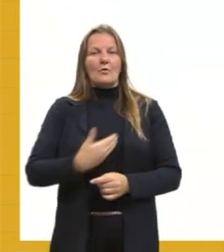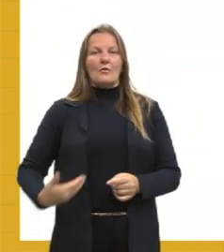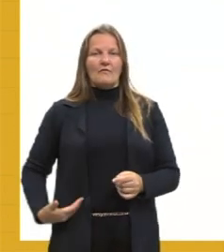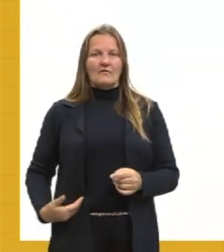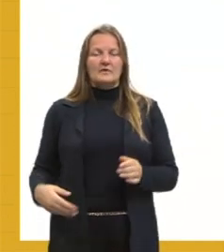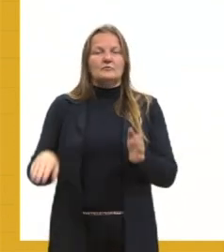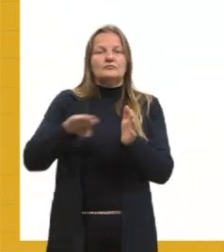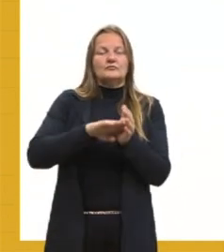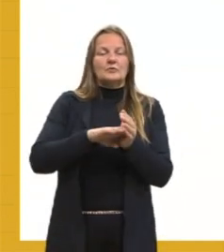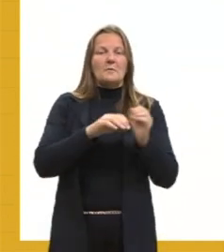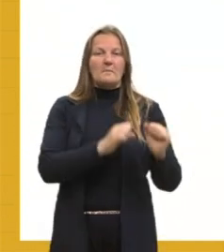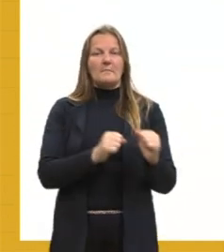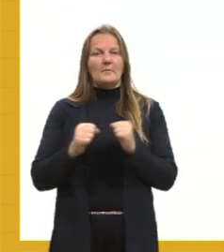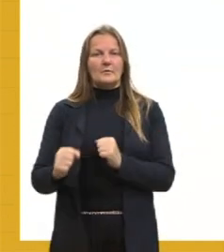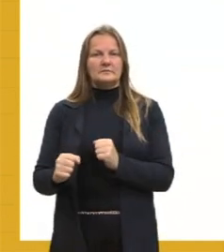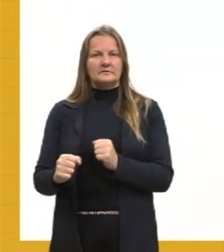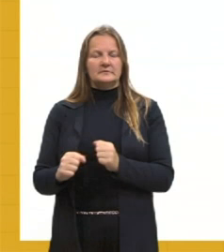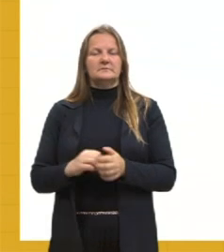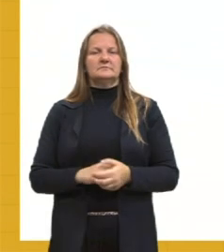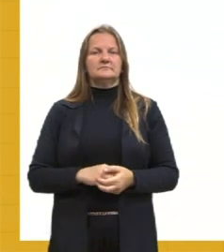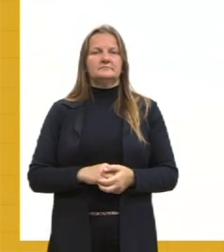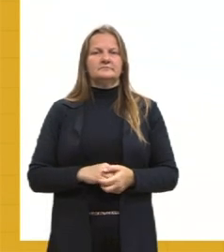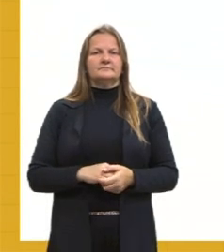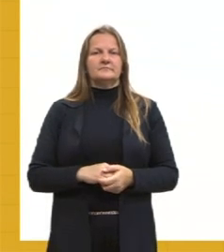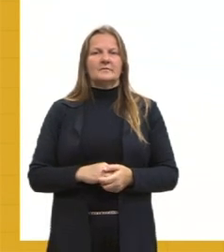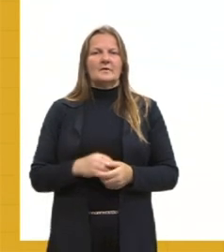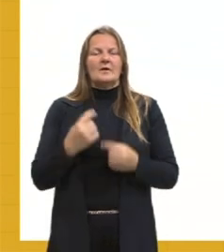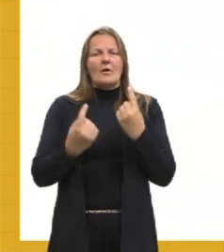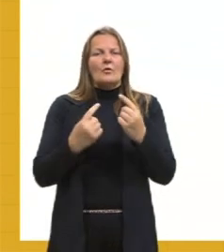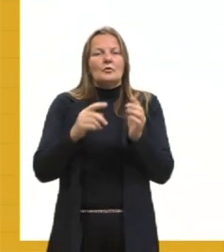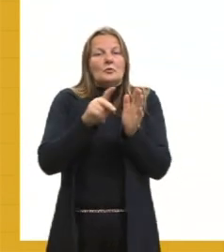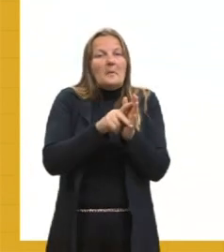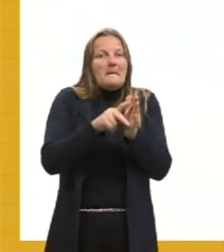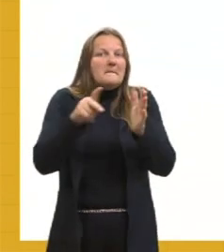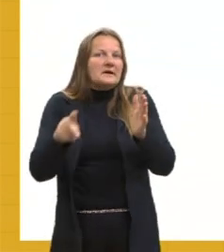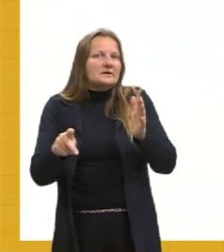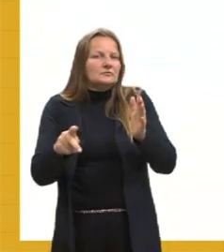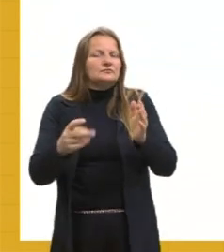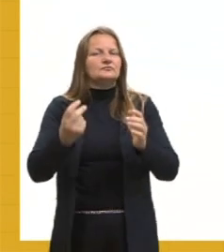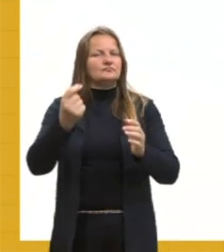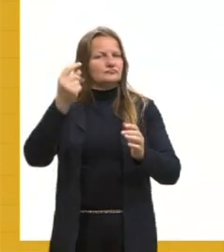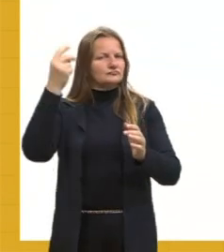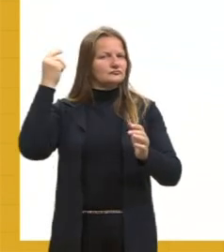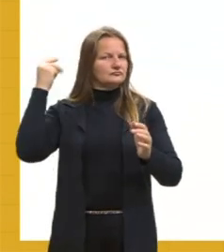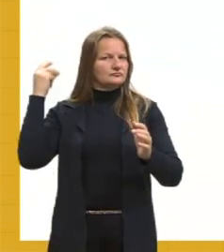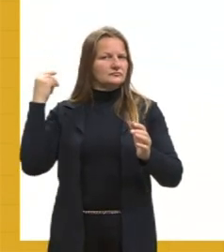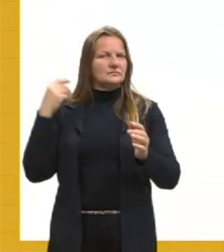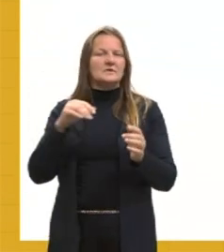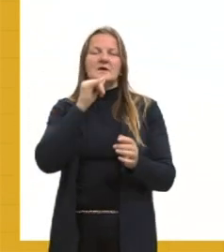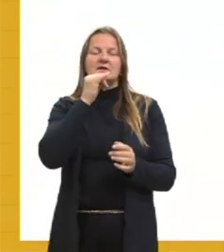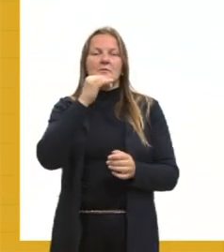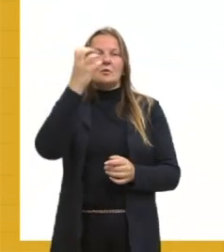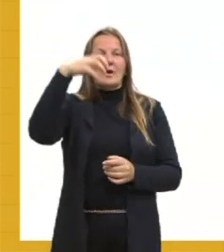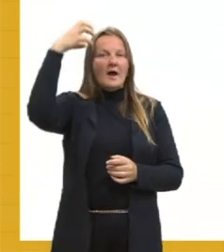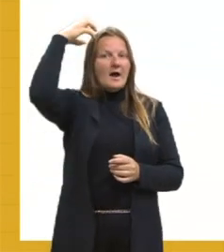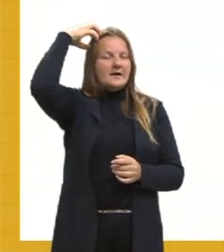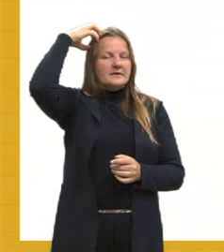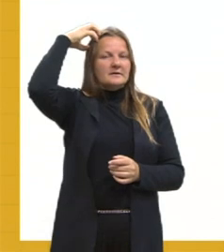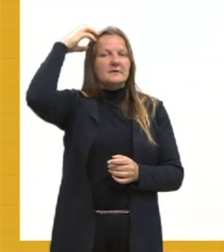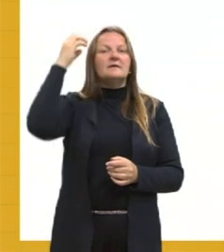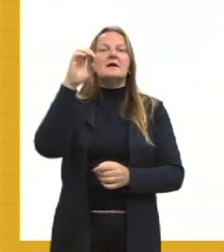chegavam o poder nessas em determinadas épocas né Por exemplo a Rainha Elizabeth